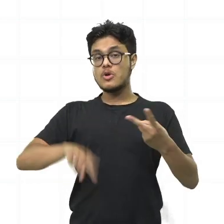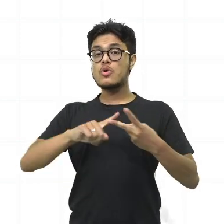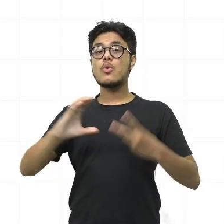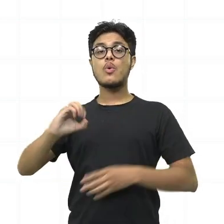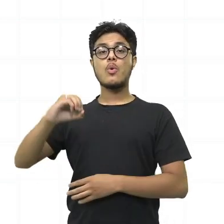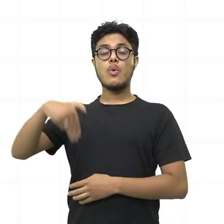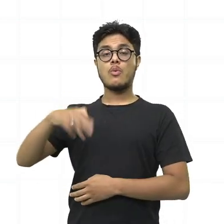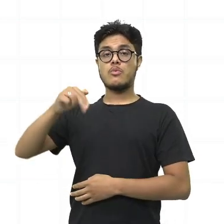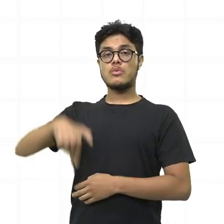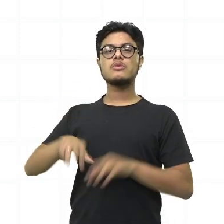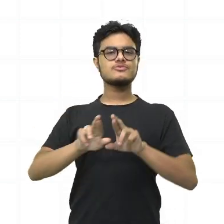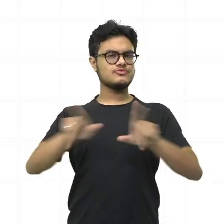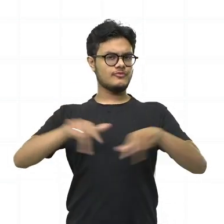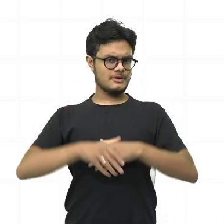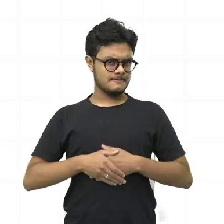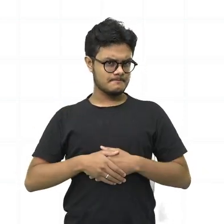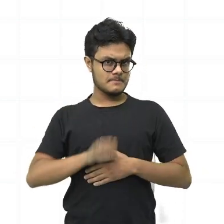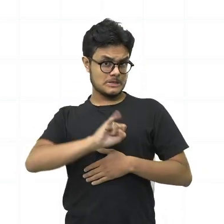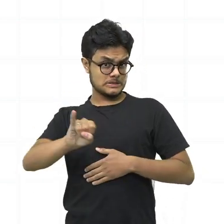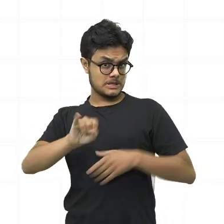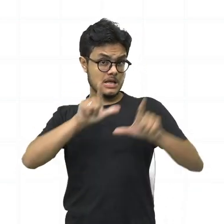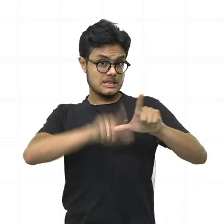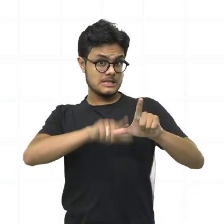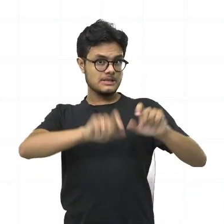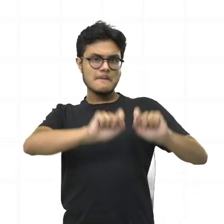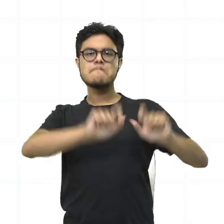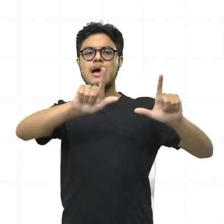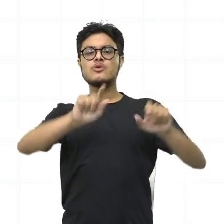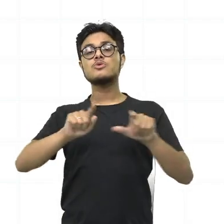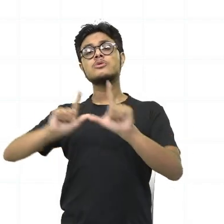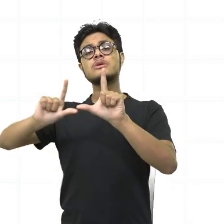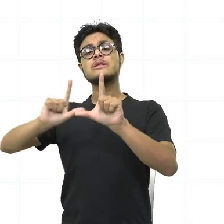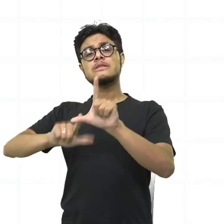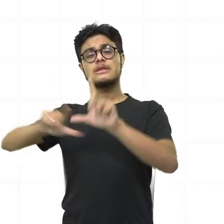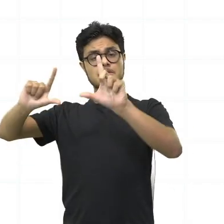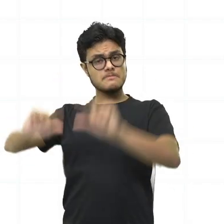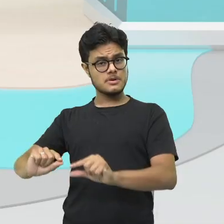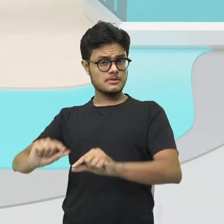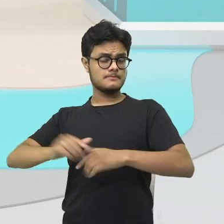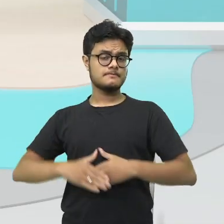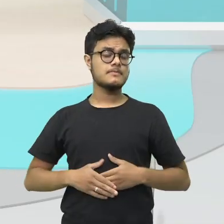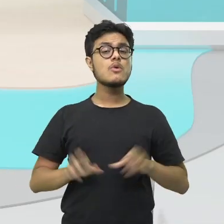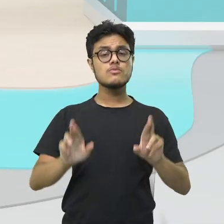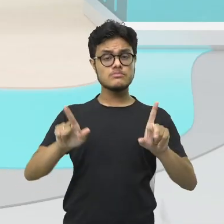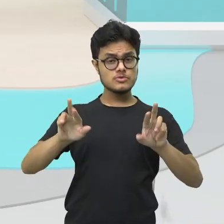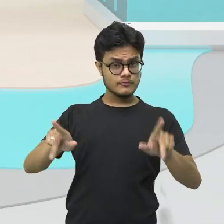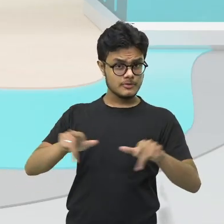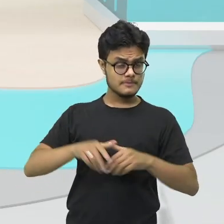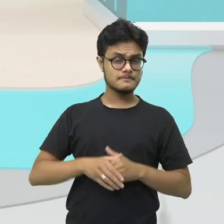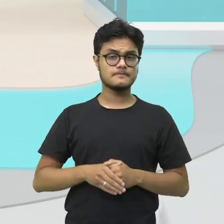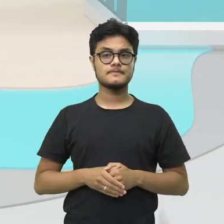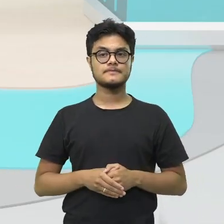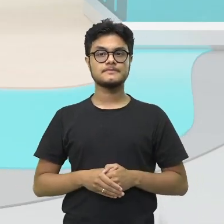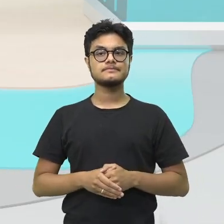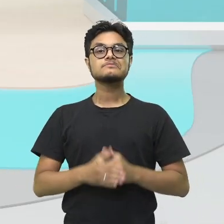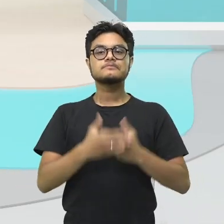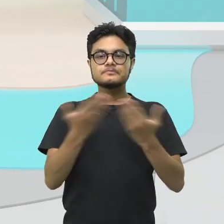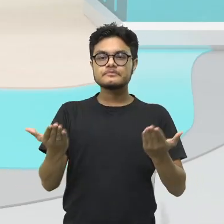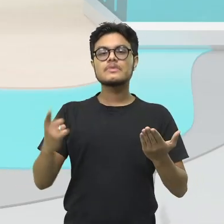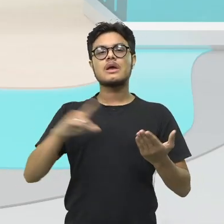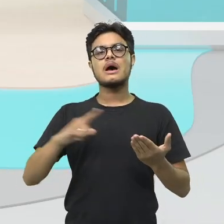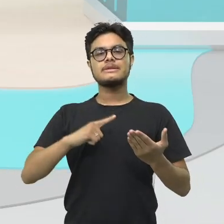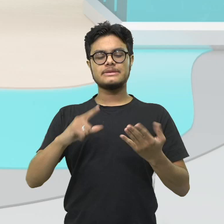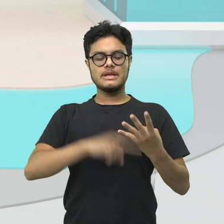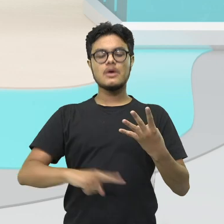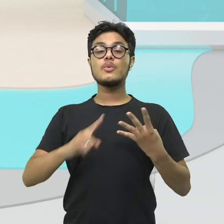aí uma diferença de um se escreve com letra minúscula, o outro se escreve com letra maiúscula, né? E agora nós